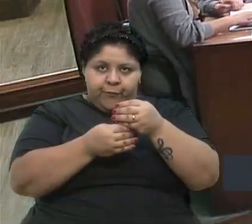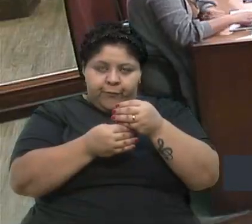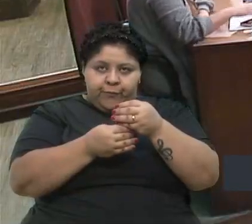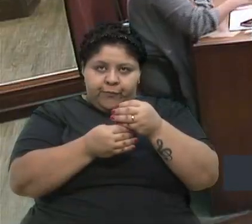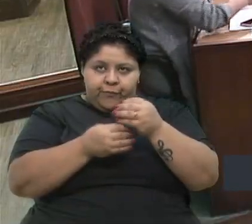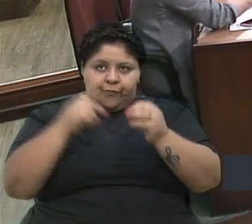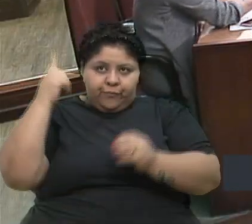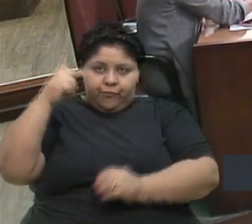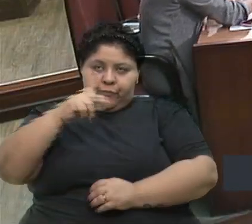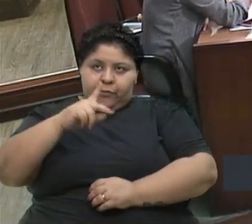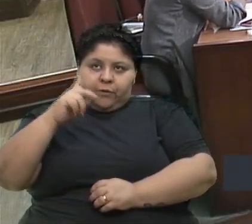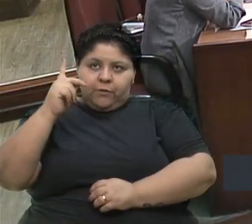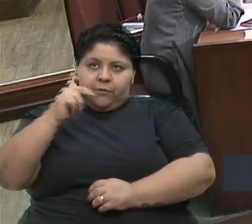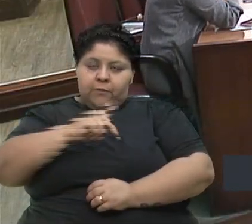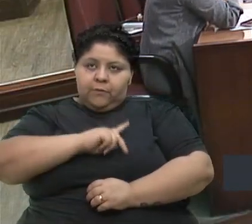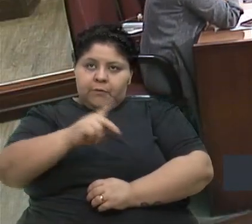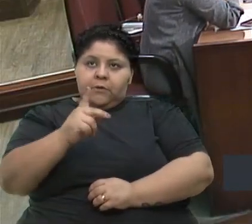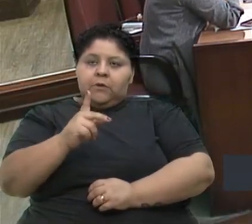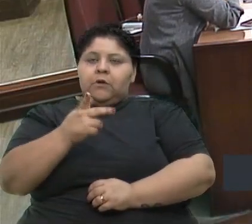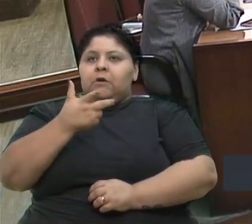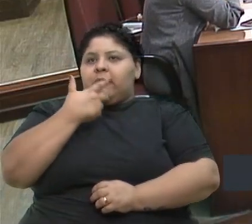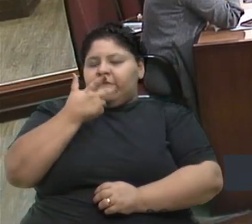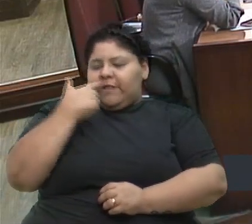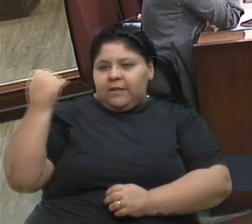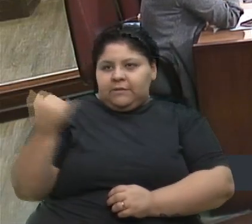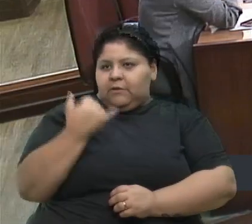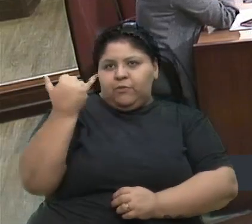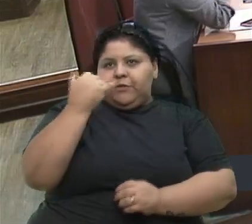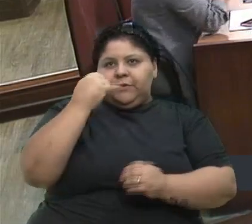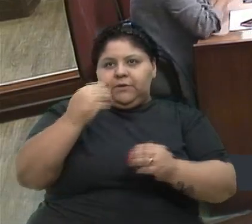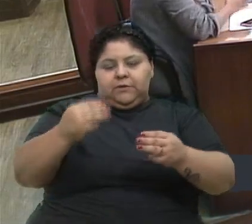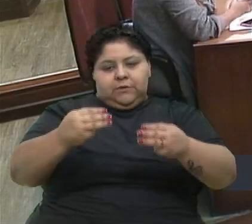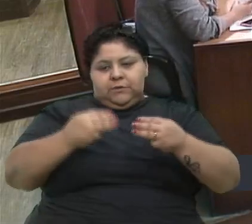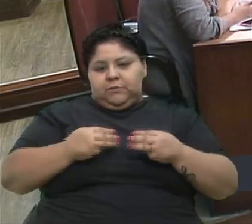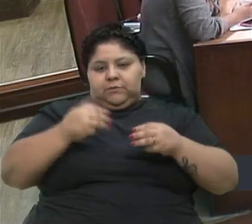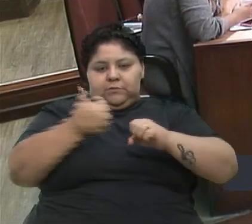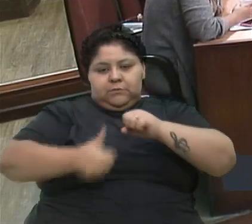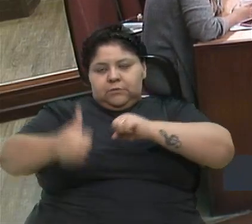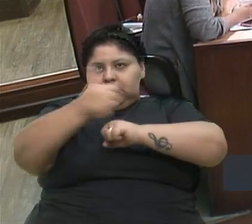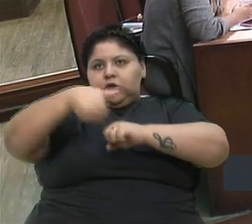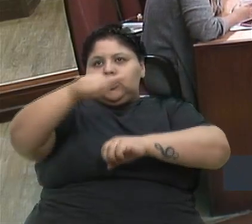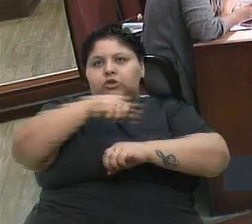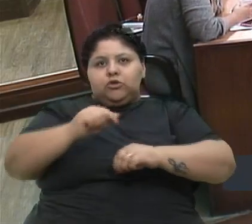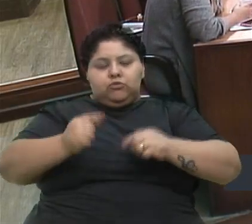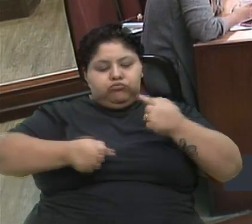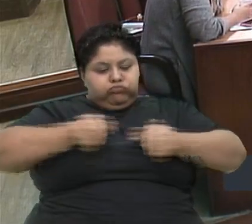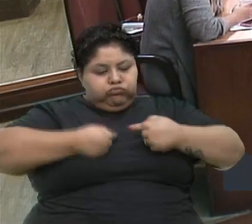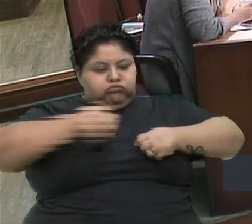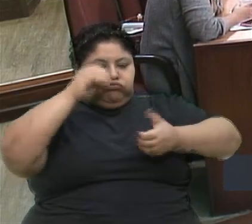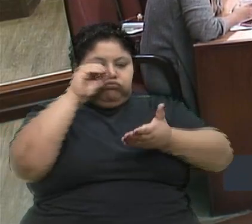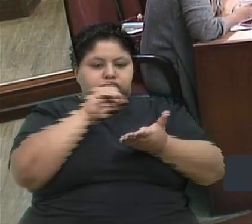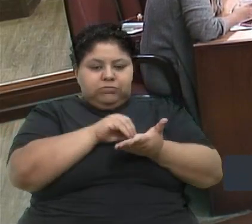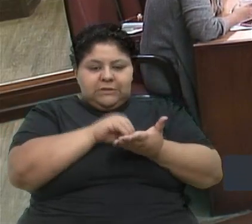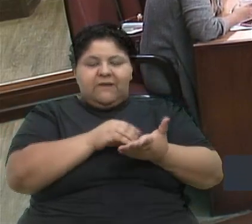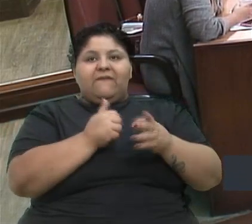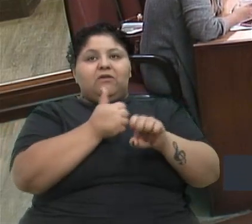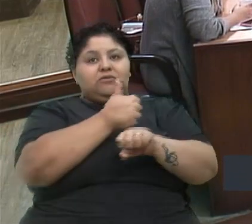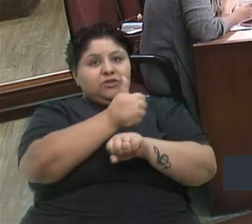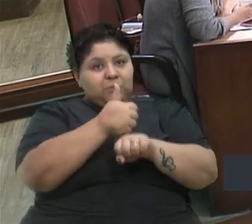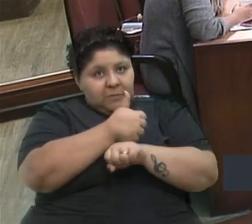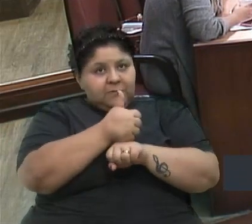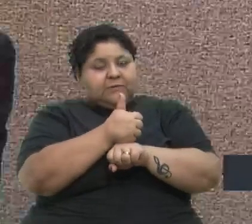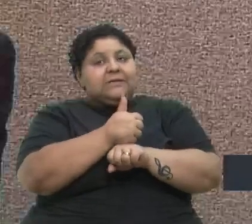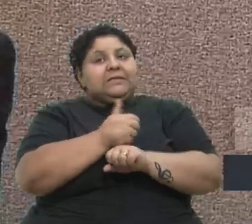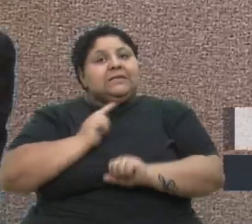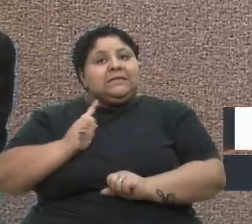da importância da moção, da reposição. Nós temos discutido muito aqui a questão dos policiais, da falta de efetivo. Então, sempre